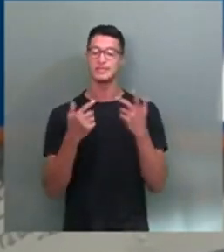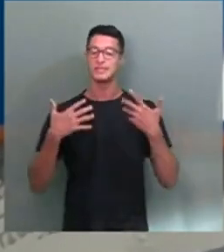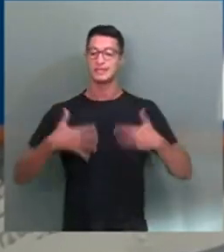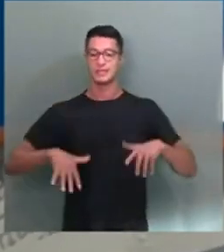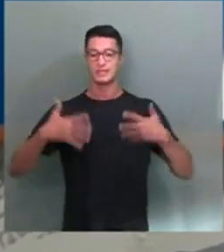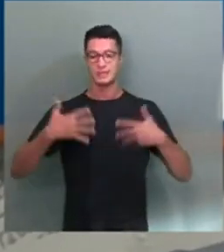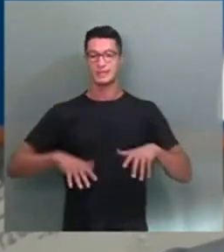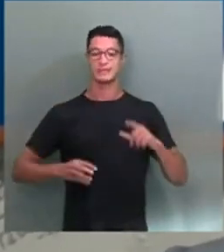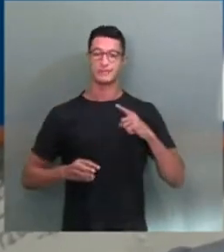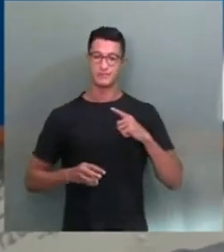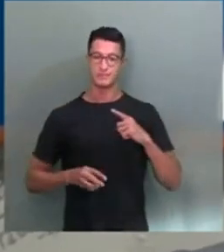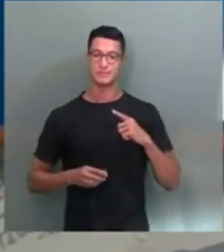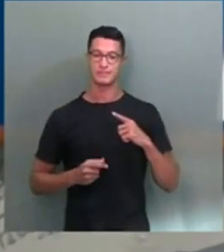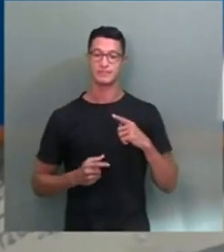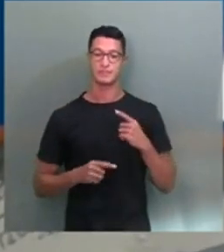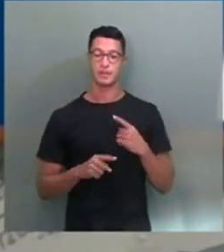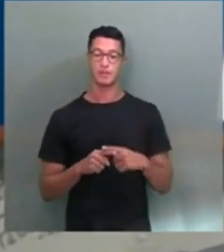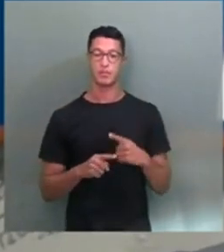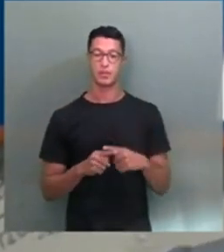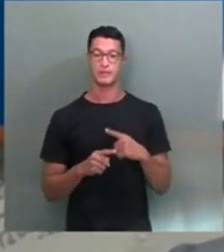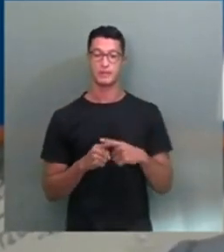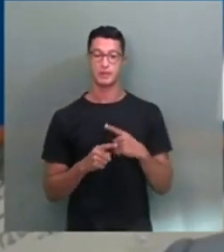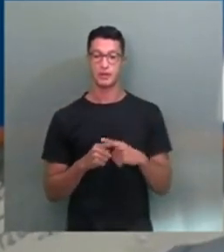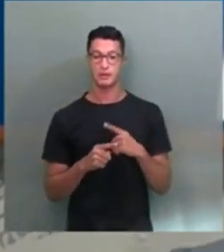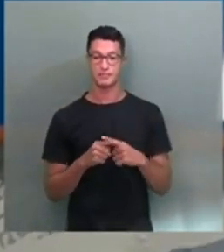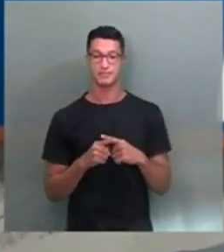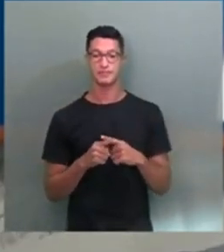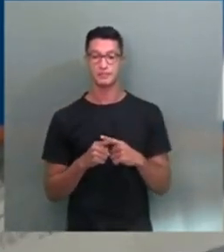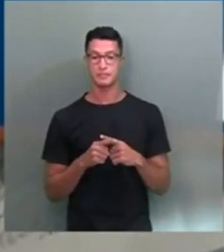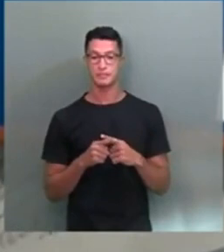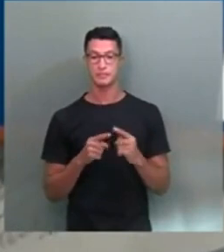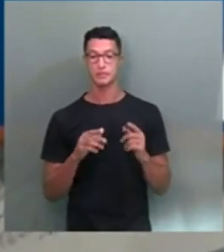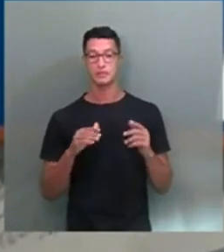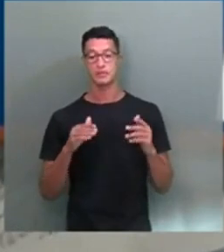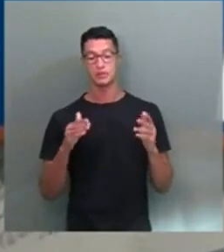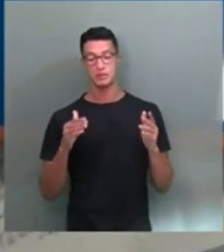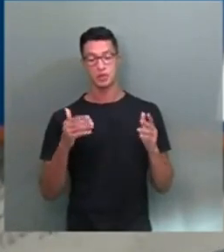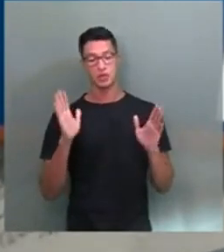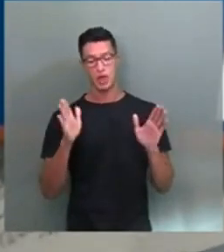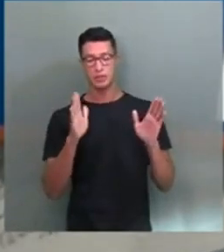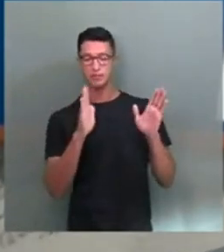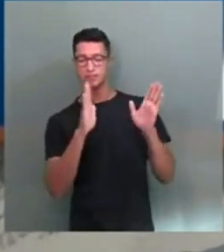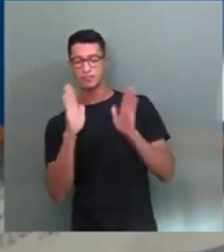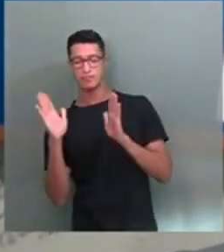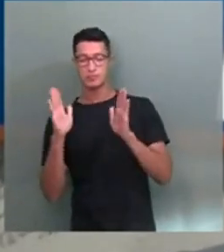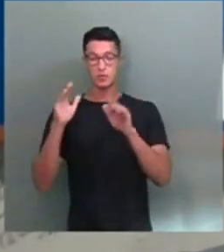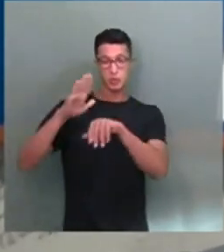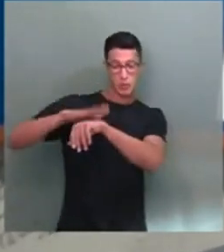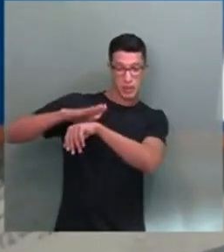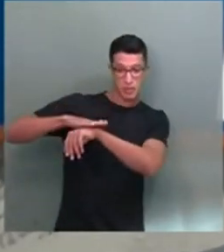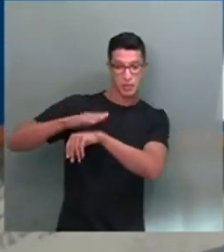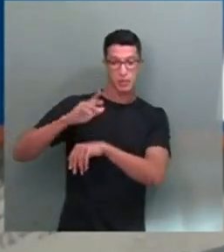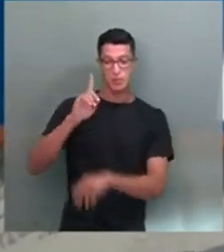grande, porque, situando no tempo,